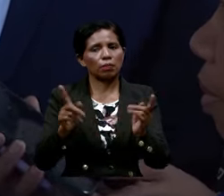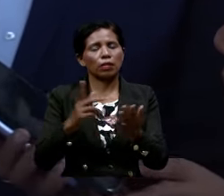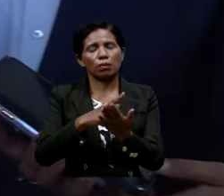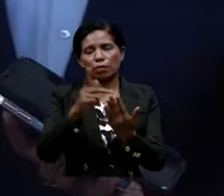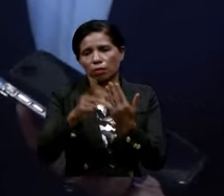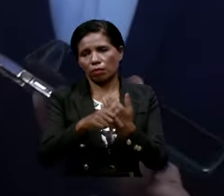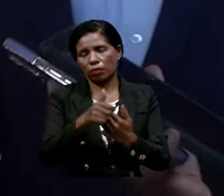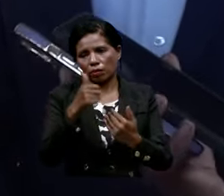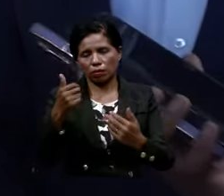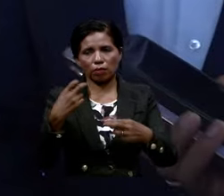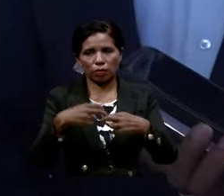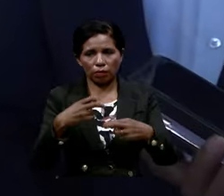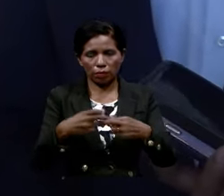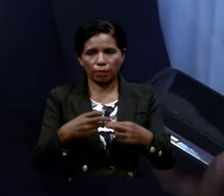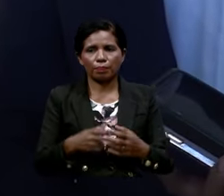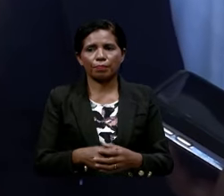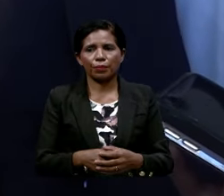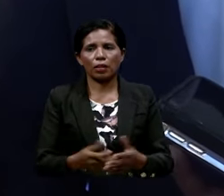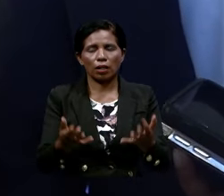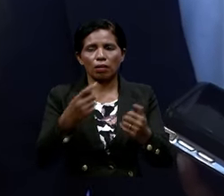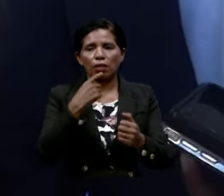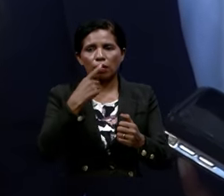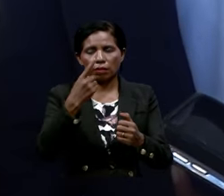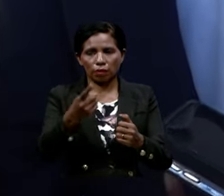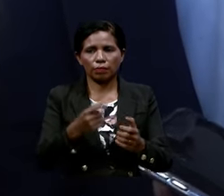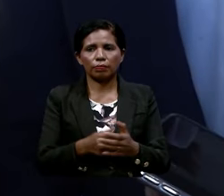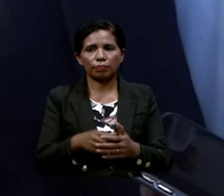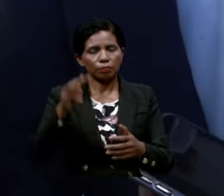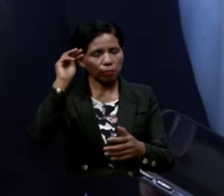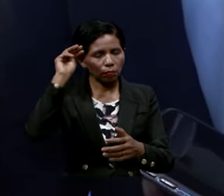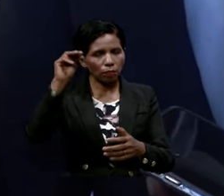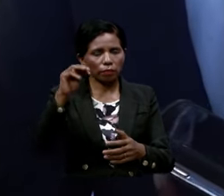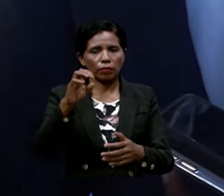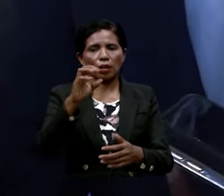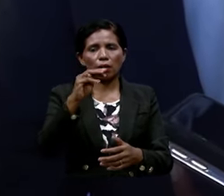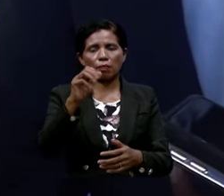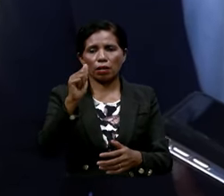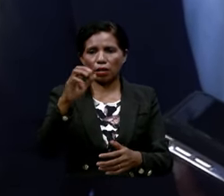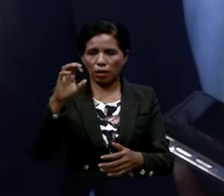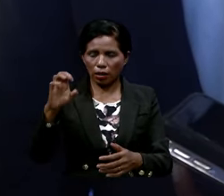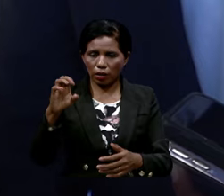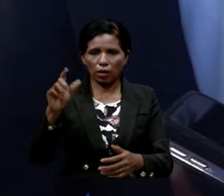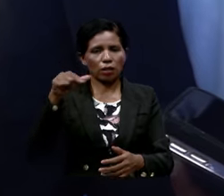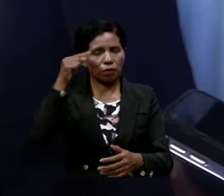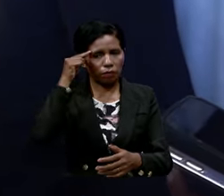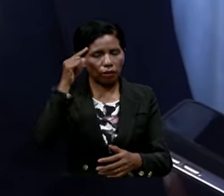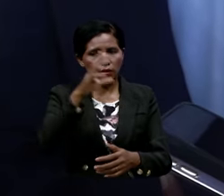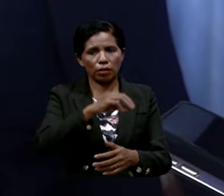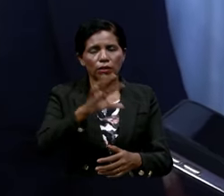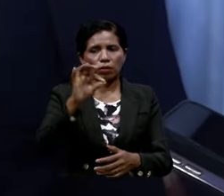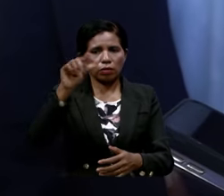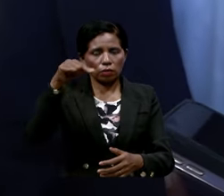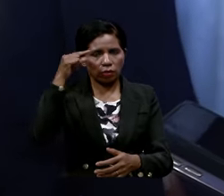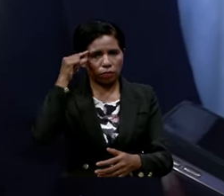sirsilu mos desafio programa akara kata terit kata Ministério da Administração Estatal e governo nono